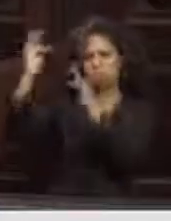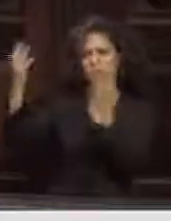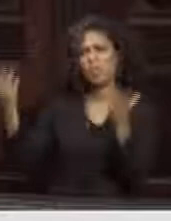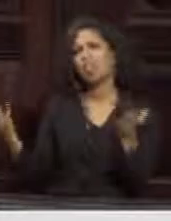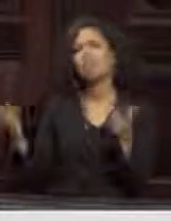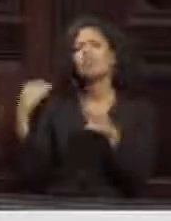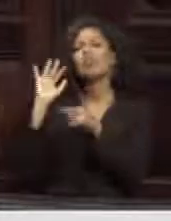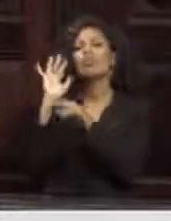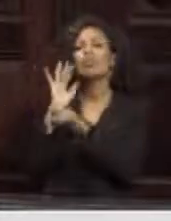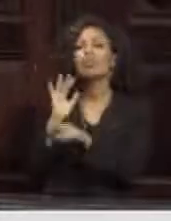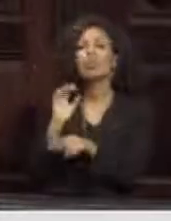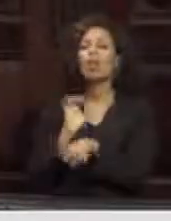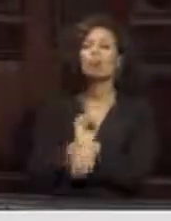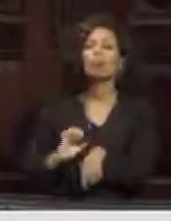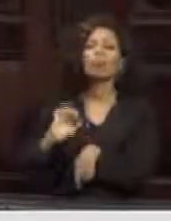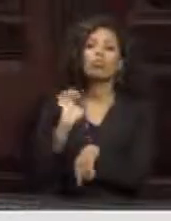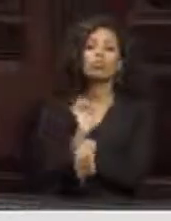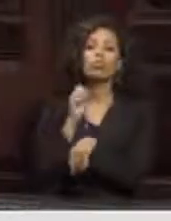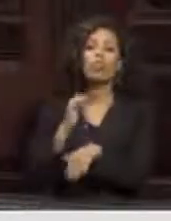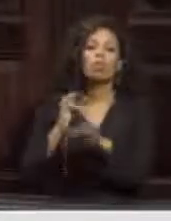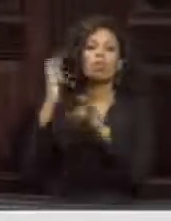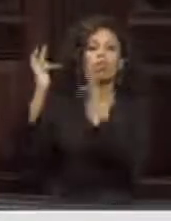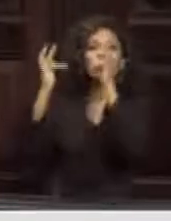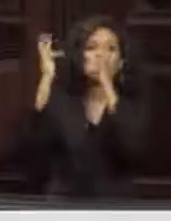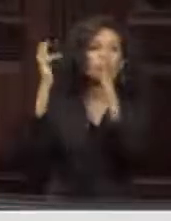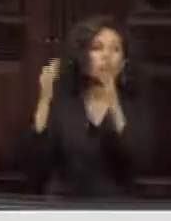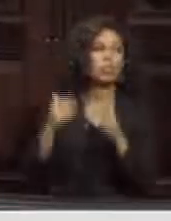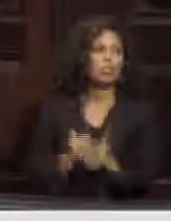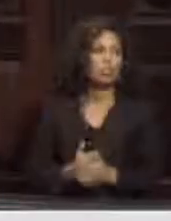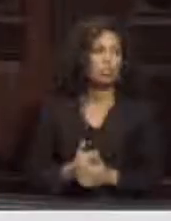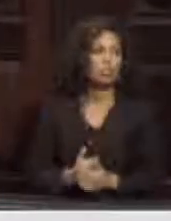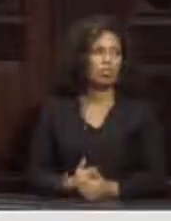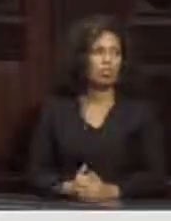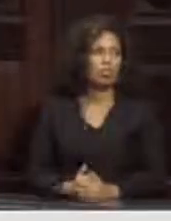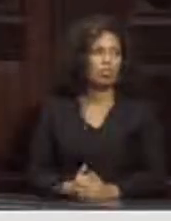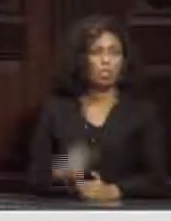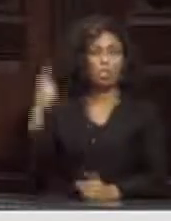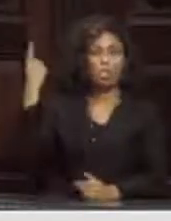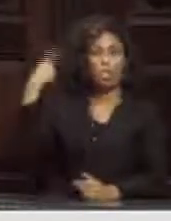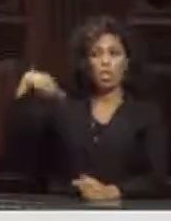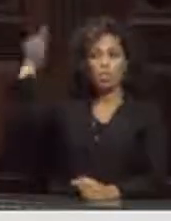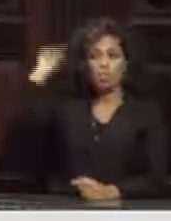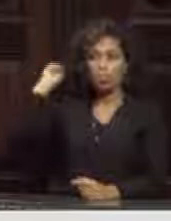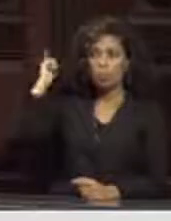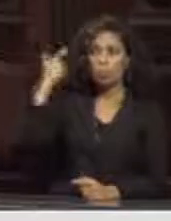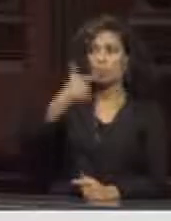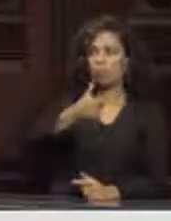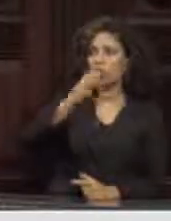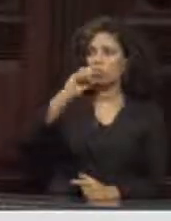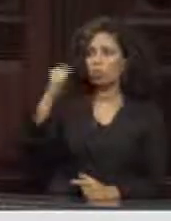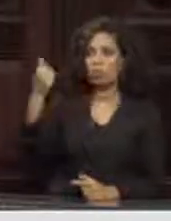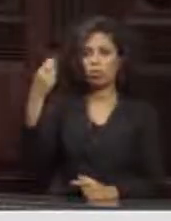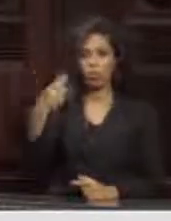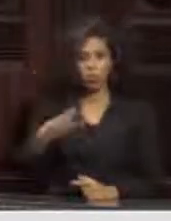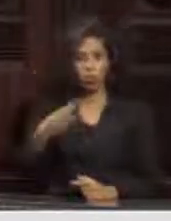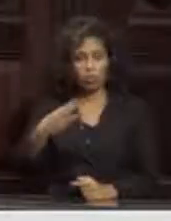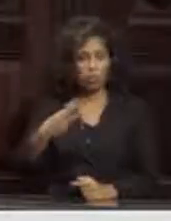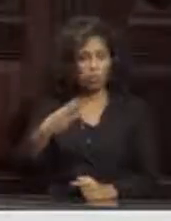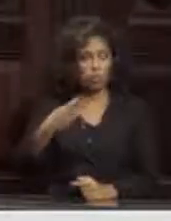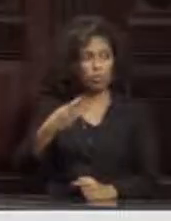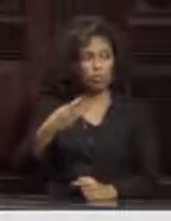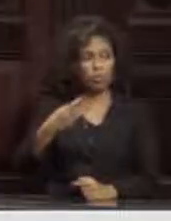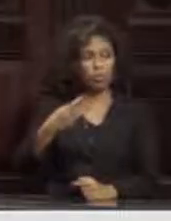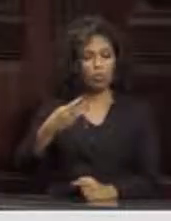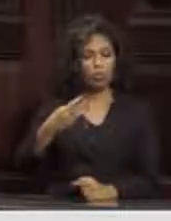Estado. Então, lá em 2013, já se aprovou uma lei que endividou o Estado